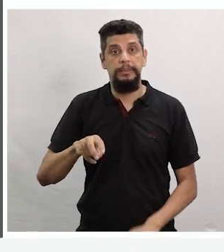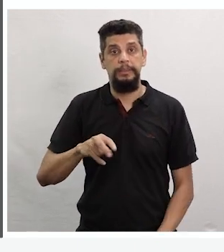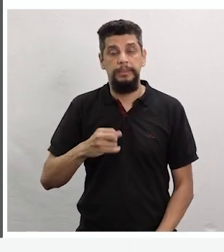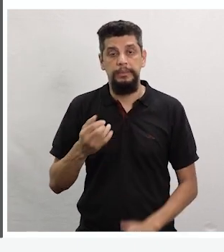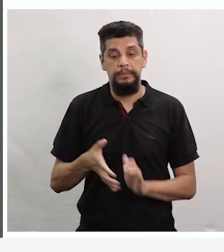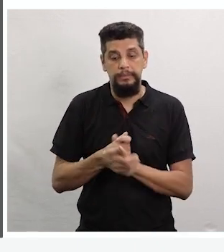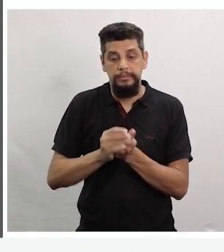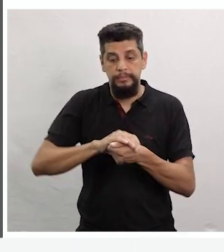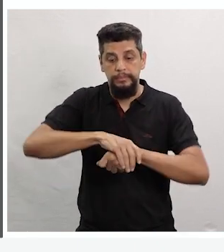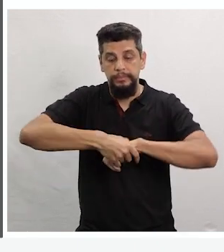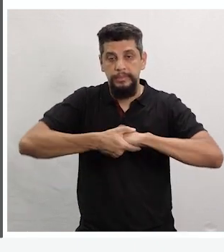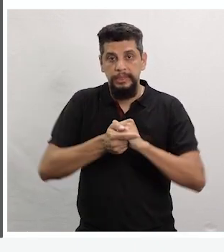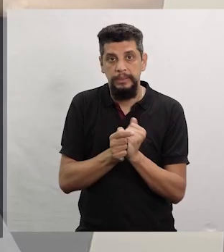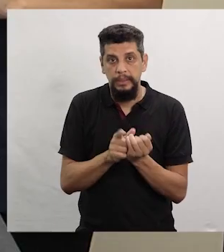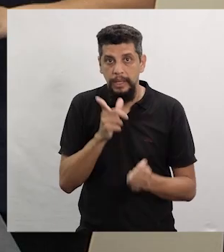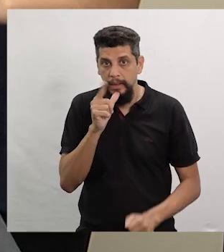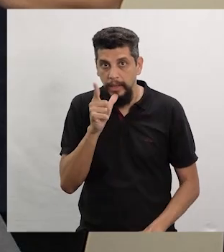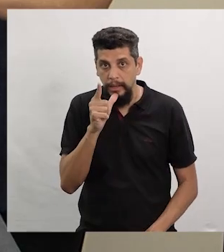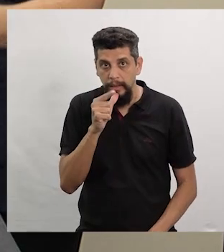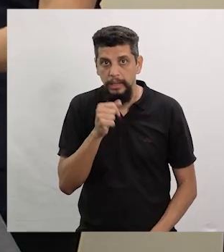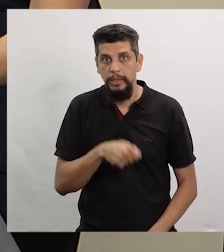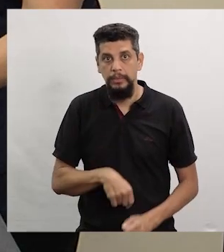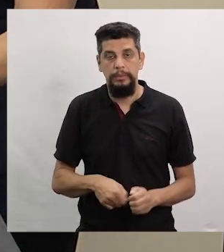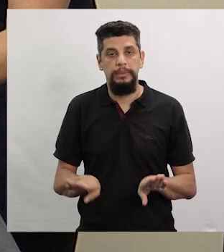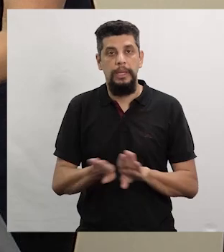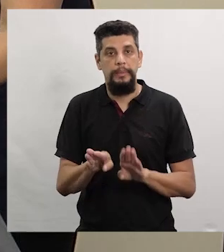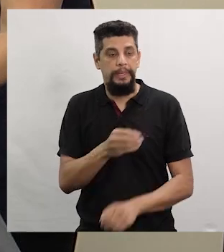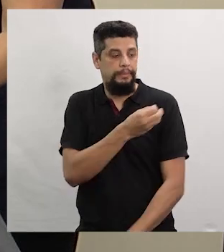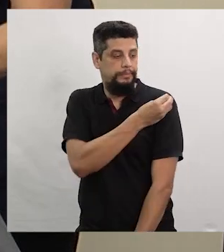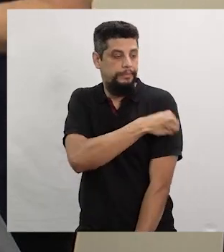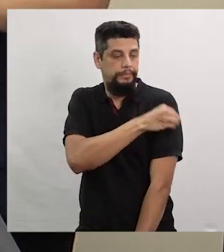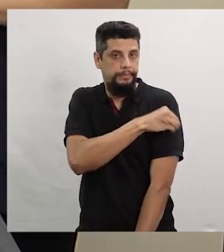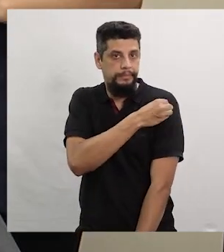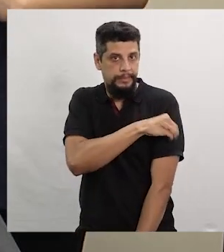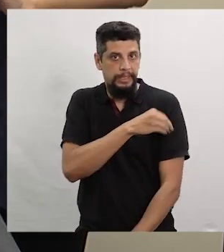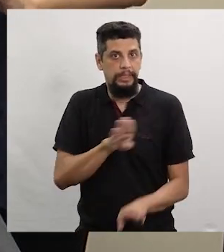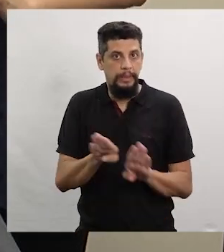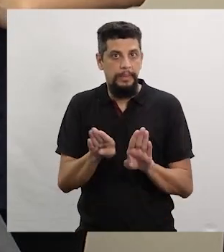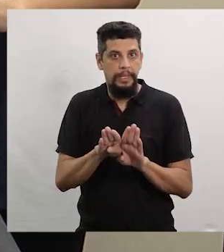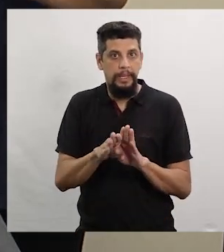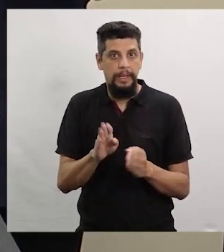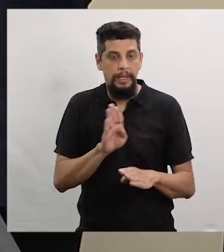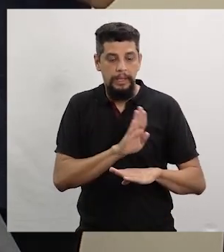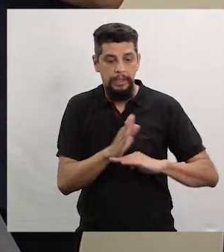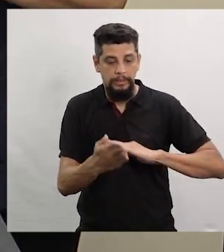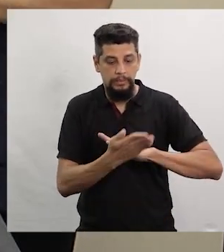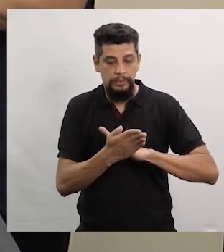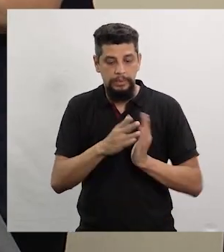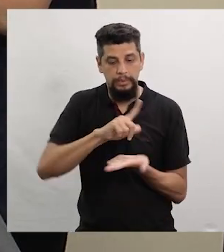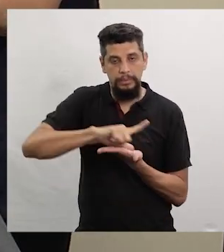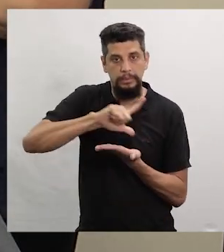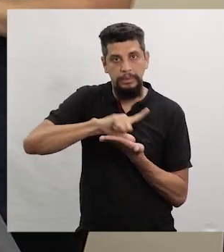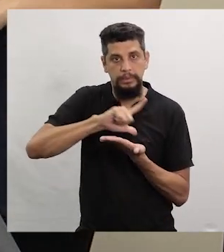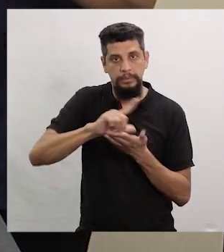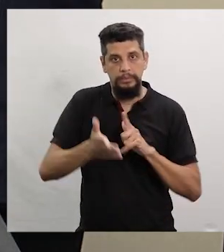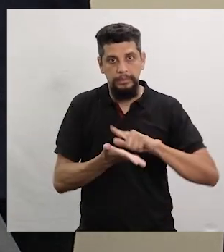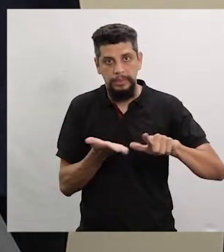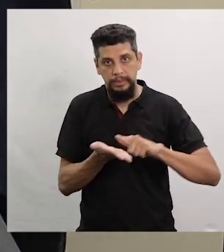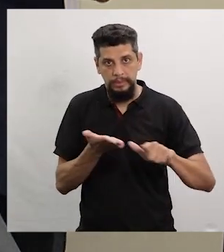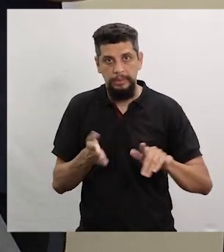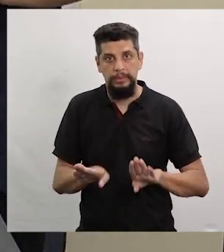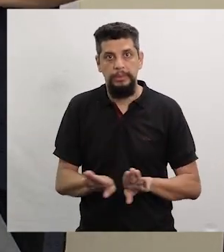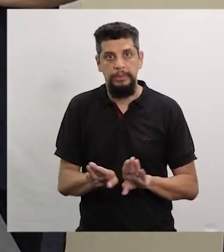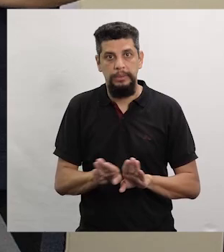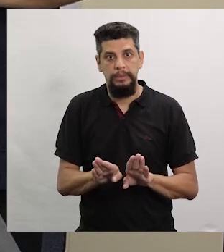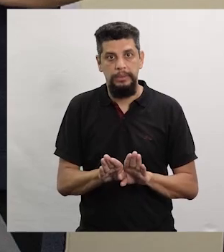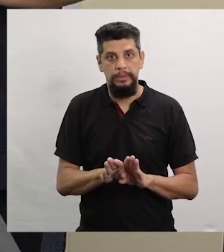também super importante o álcool gel também ajuda mas também lavagem das mãos